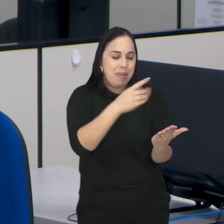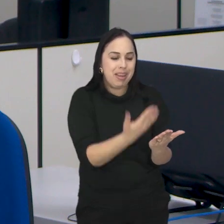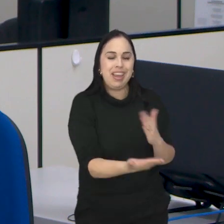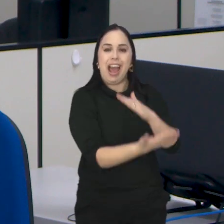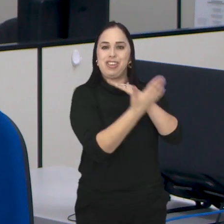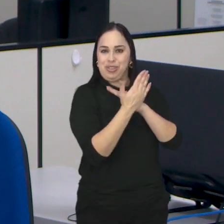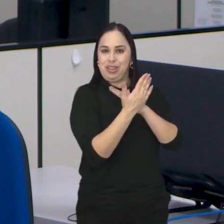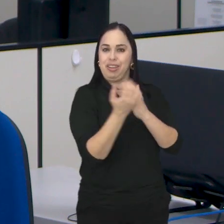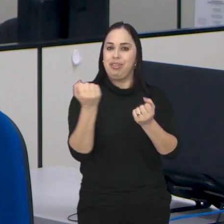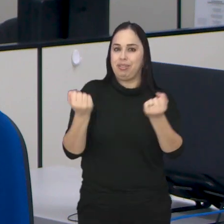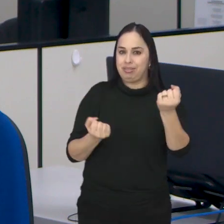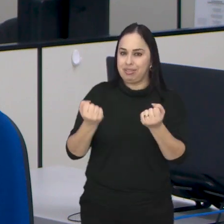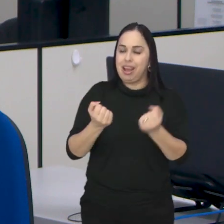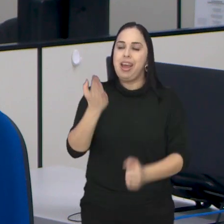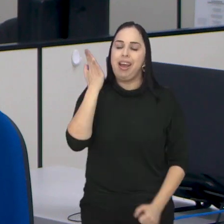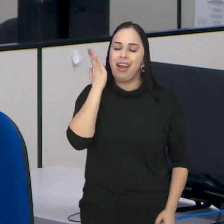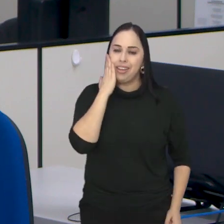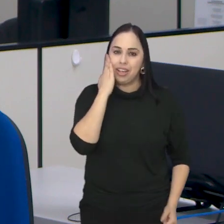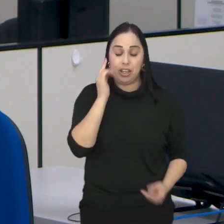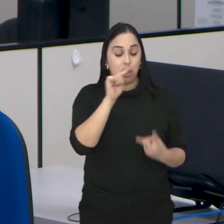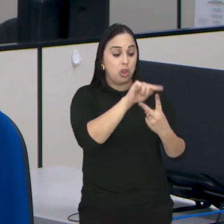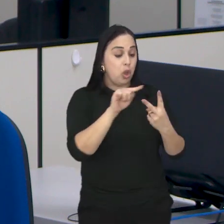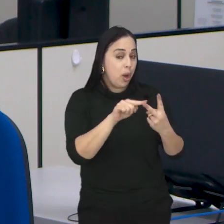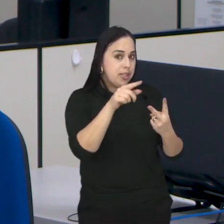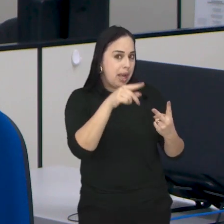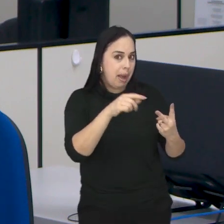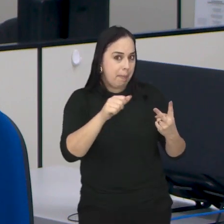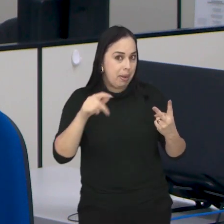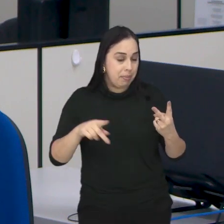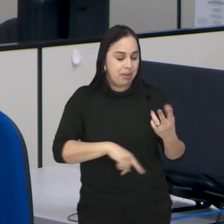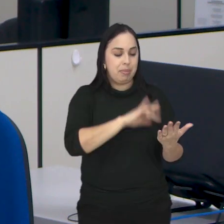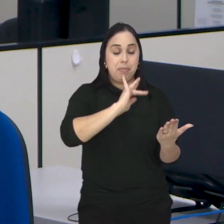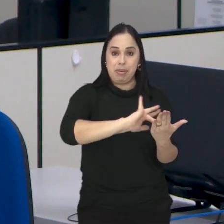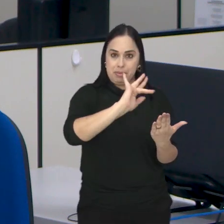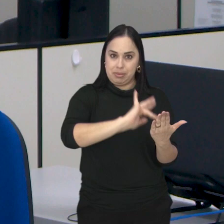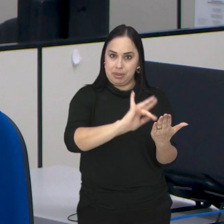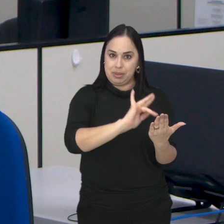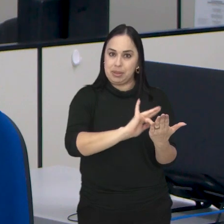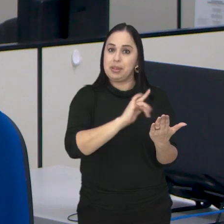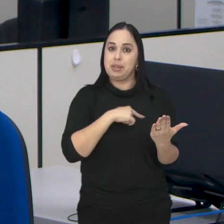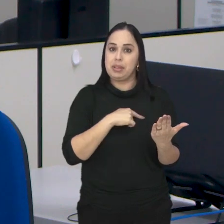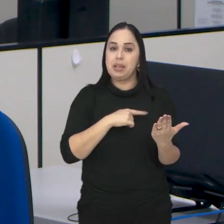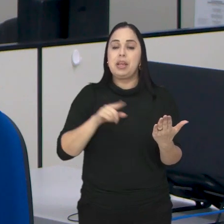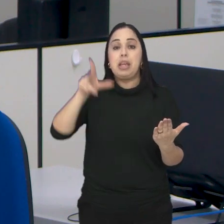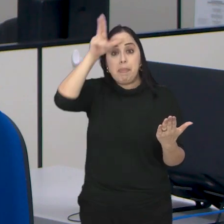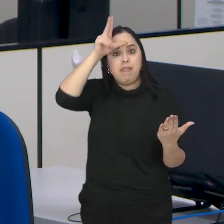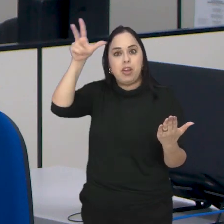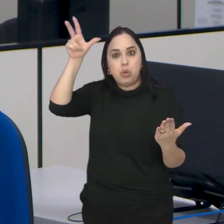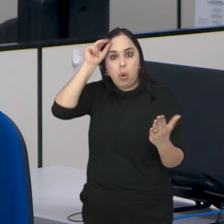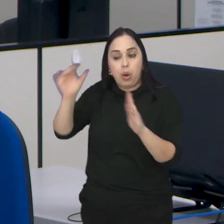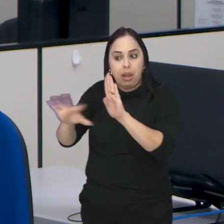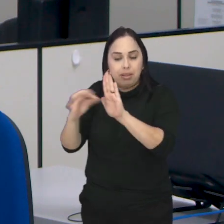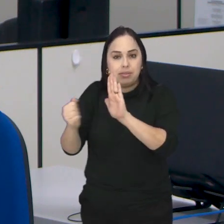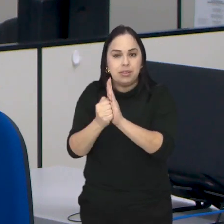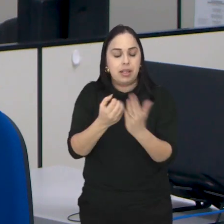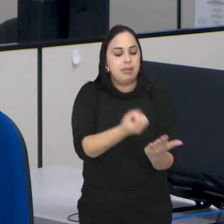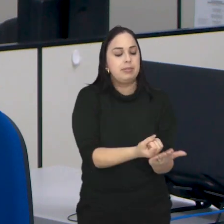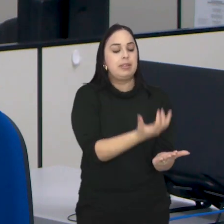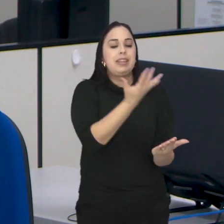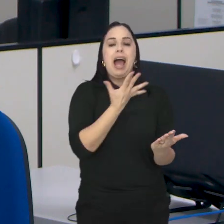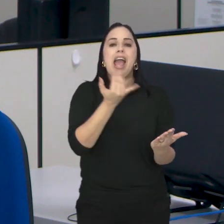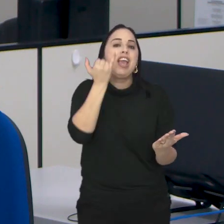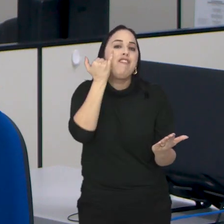transporte público? É isso mesmo, pessoal. São 2 plataformas para smartphone credenciadas pela Prefeitura que